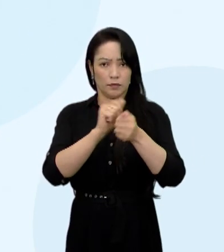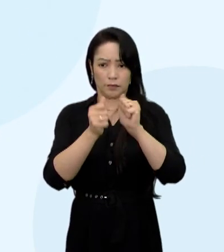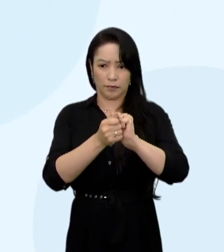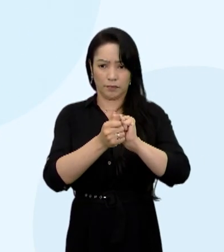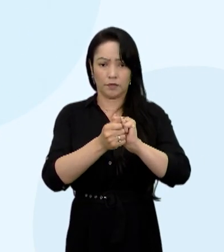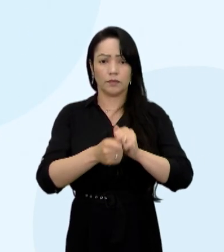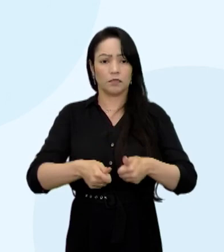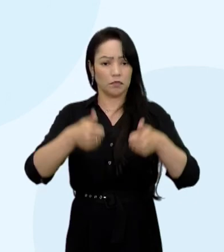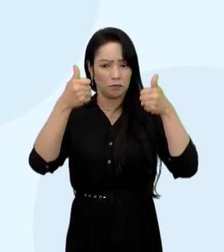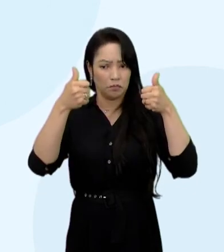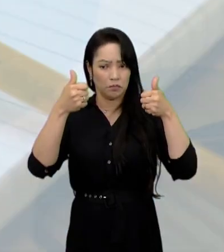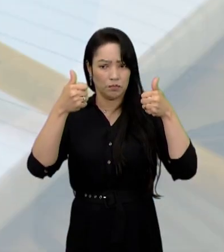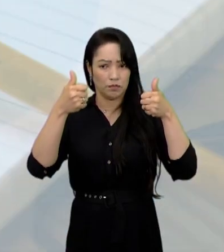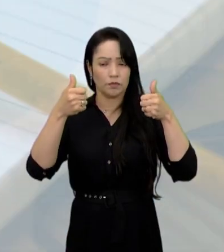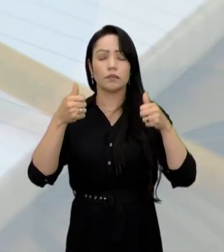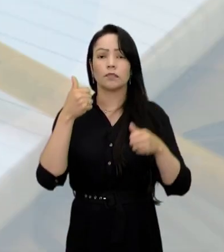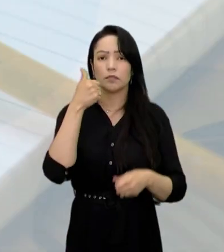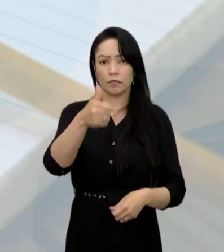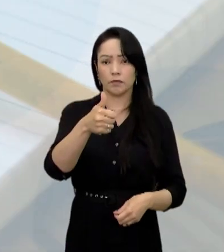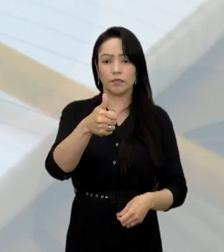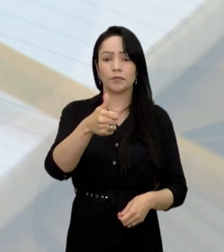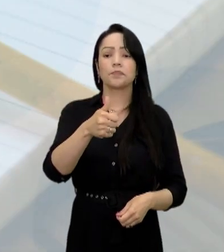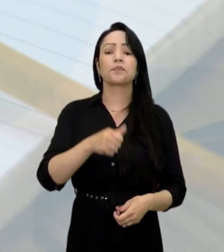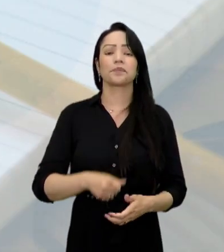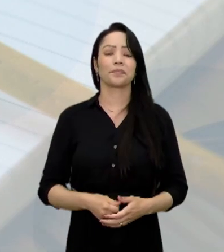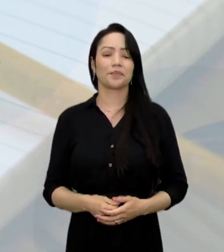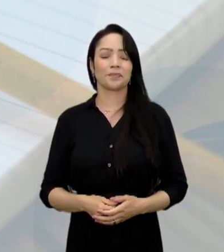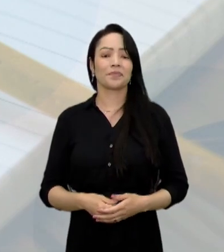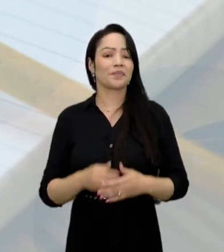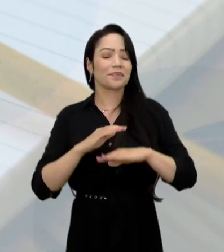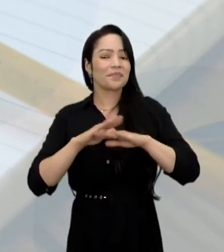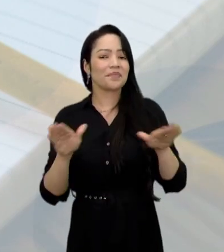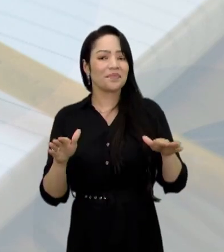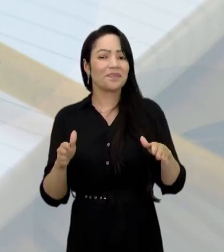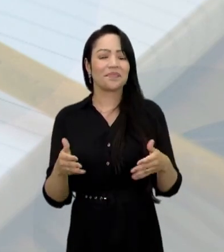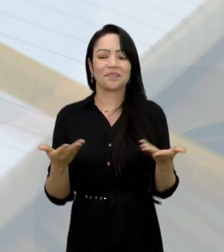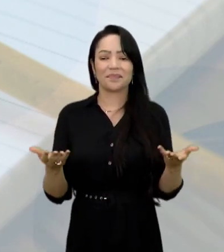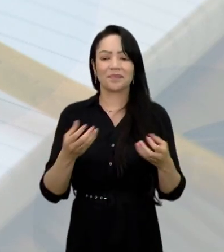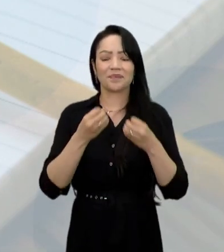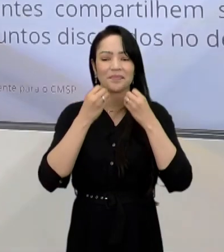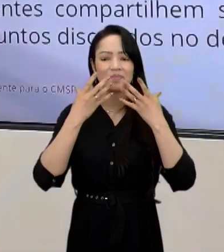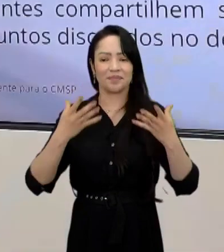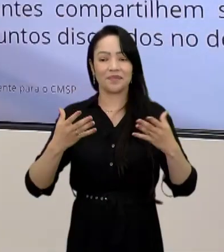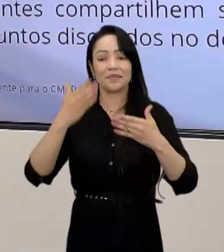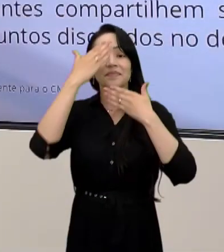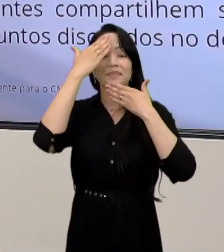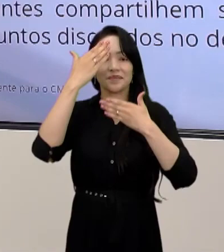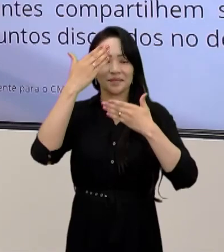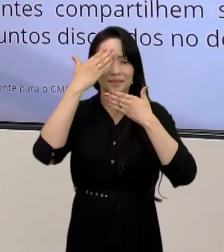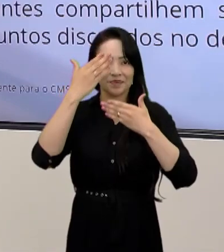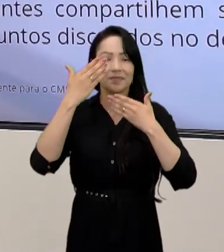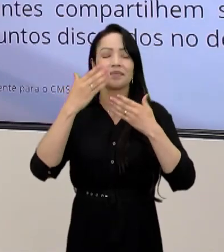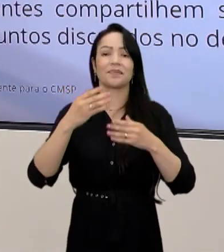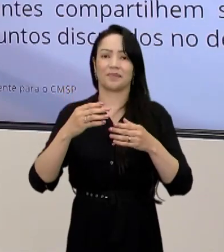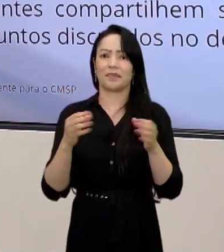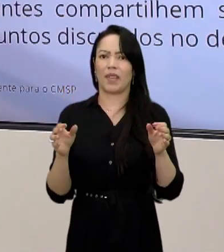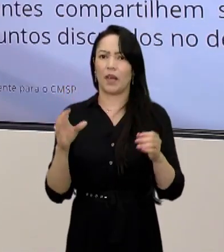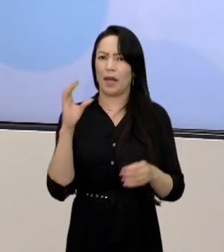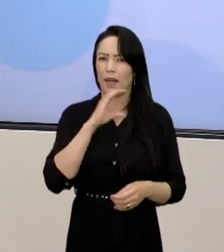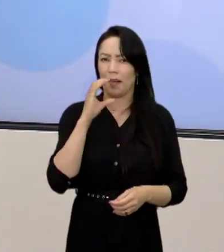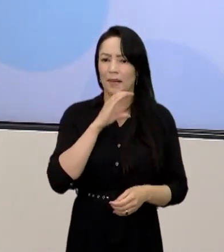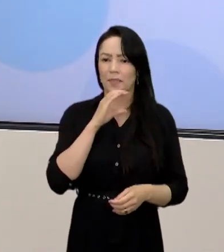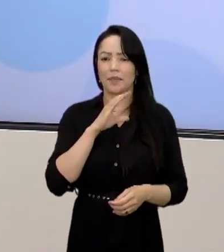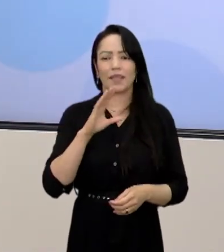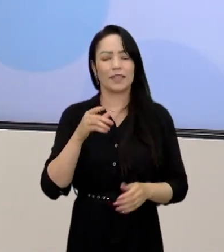ele achar melhor, tá bom? E foi isso. Muito bom. Obrigada, ficou aí um pouquinho corrido, mas nós